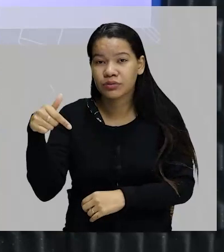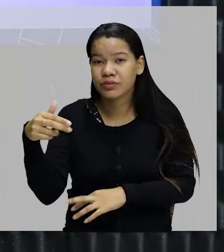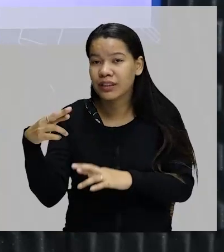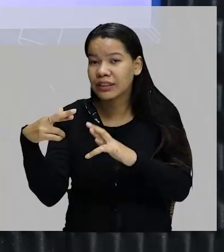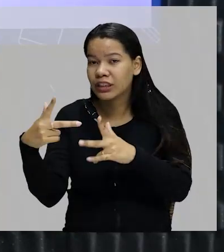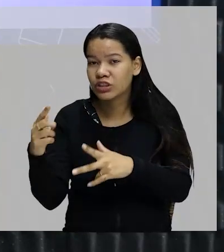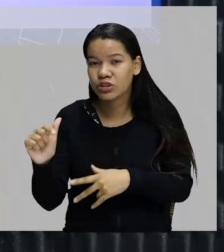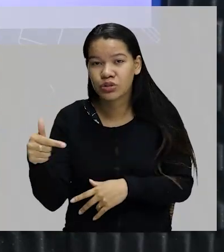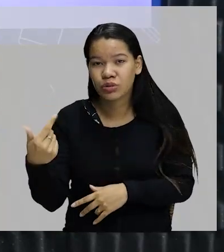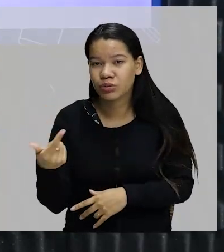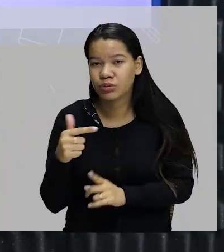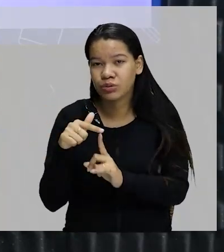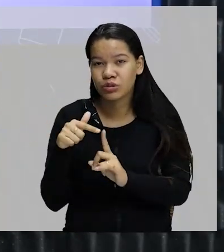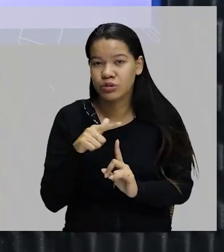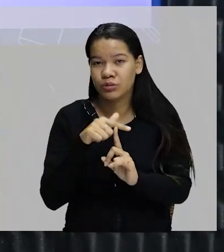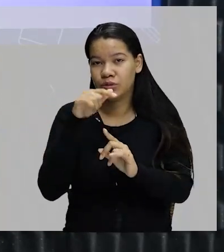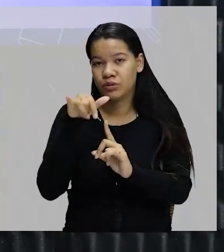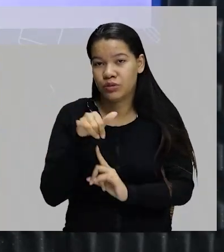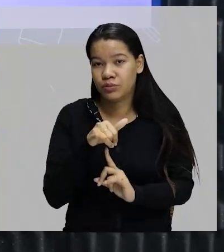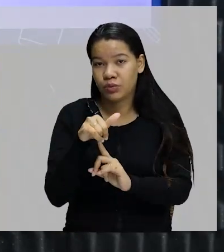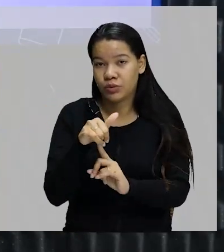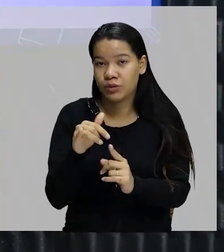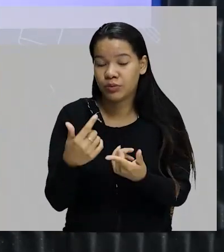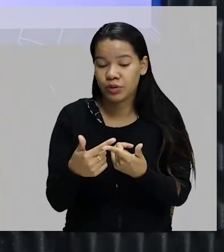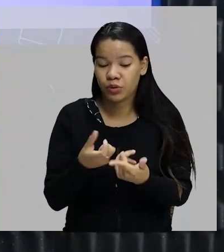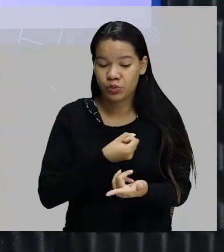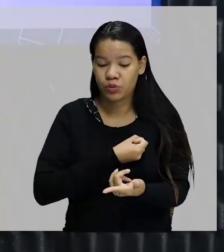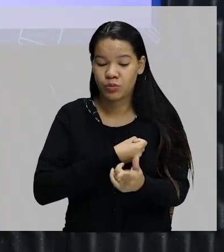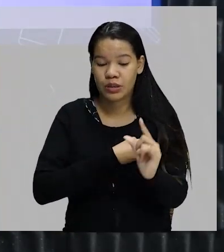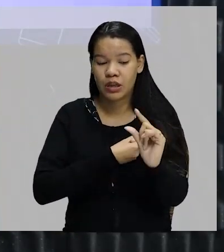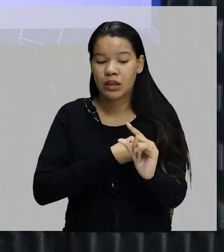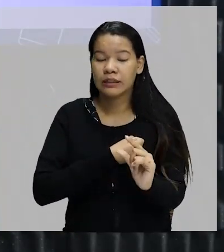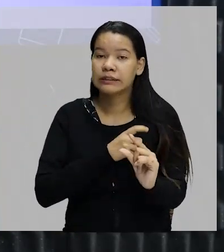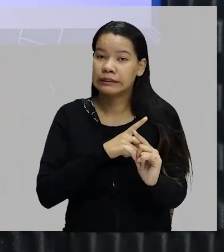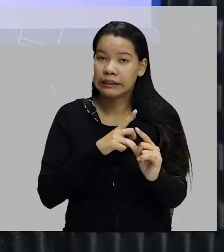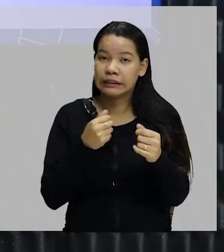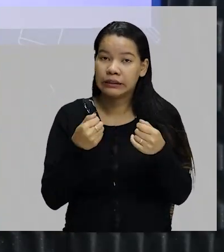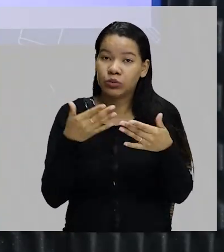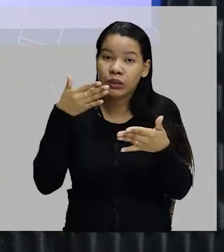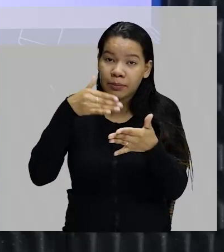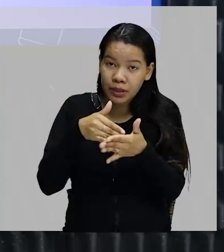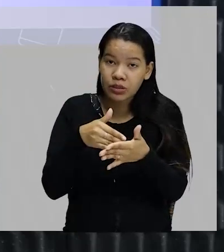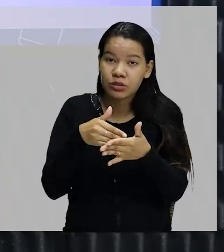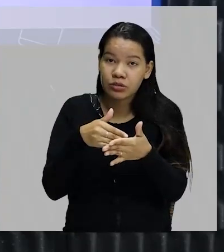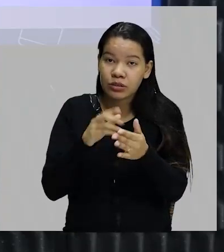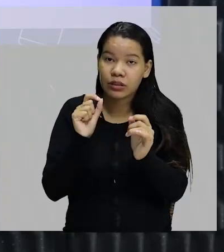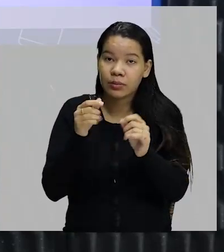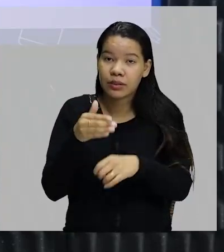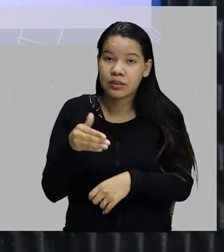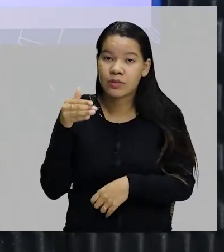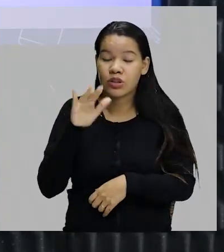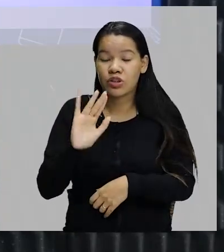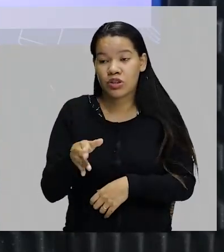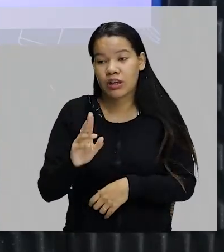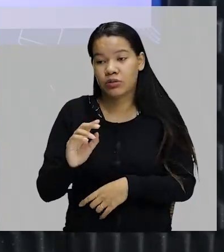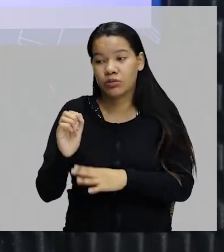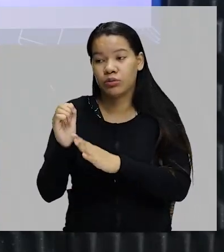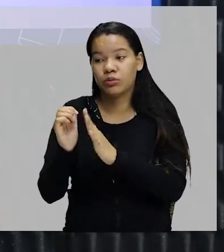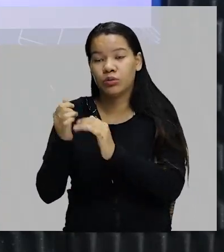é um número limitado de indivíduos que participam. No boi de matraca qualquer um pode entrar.